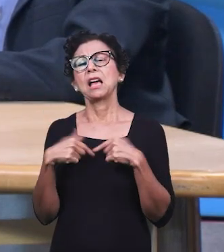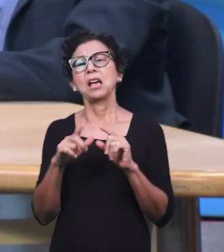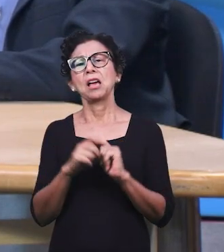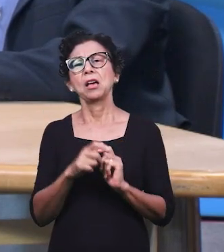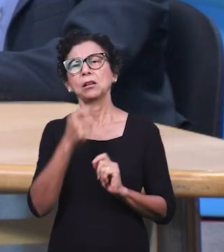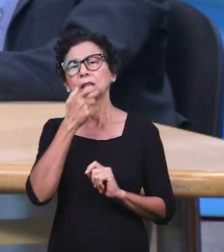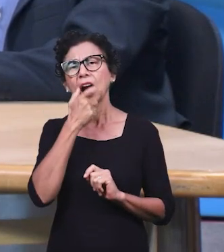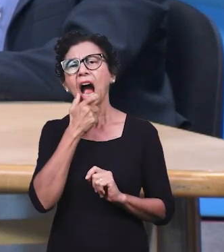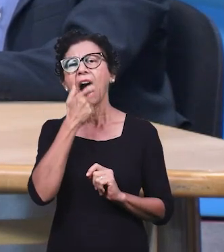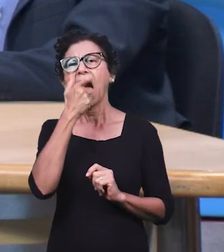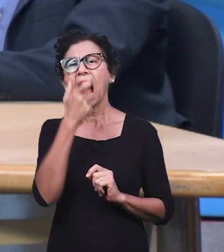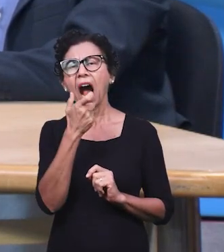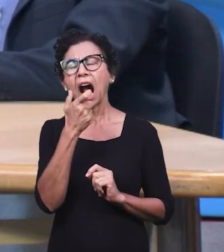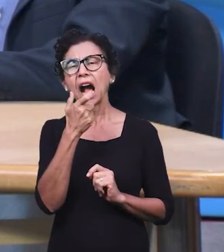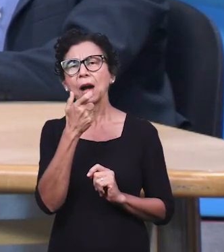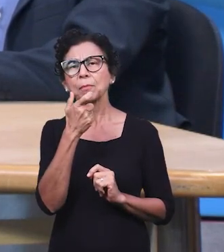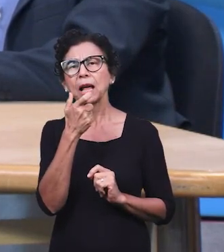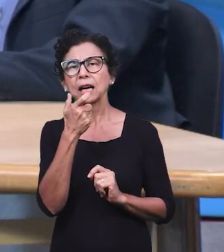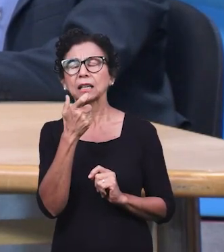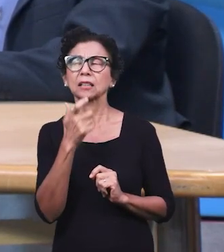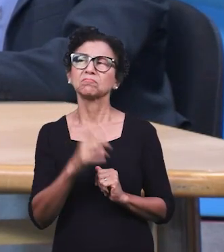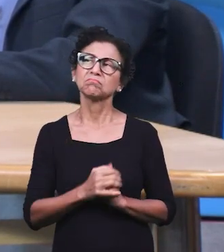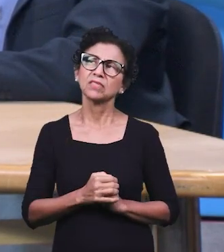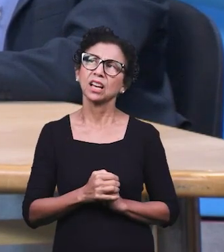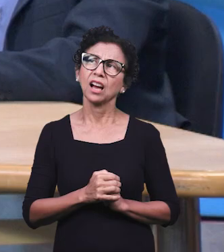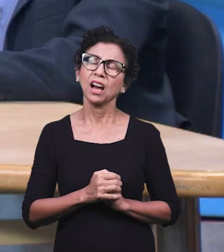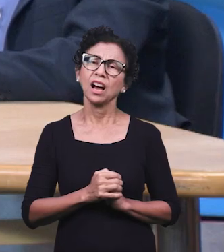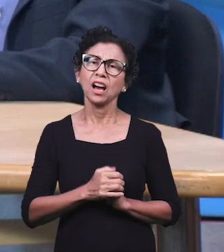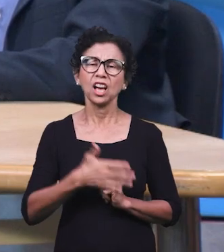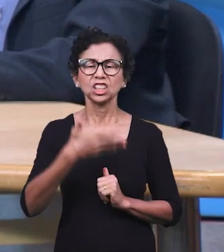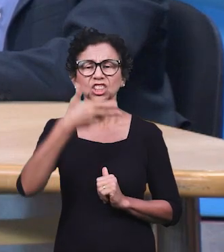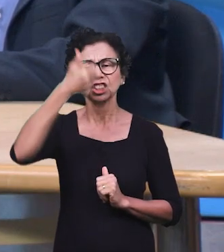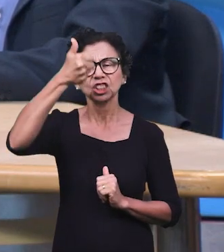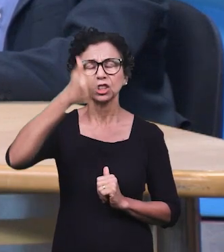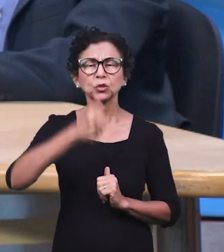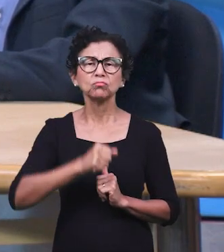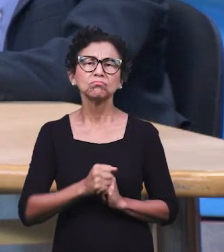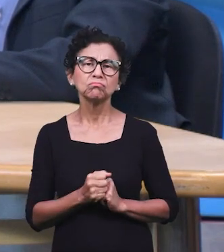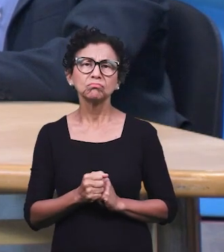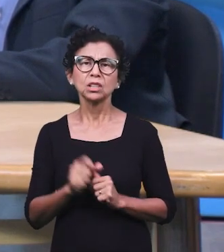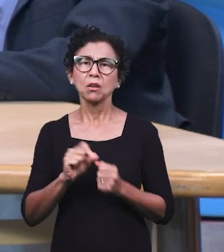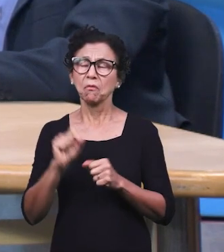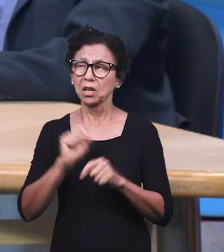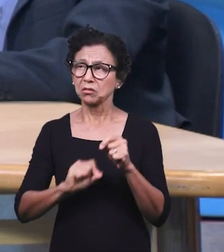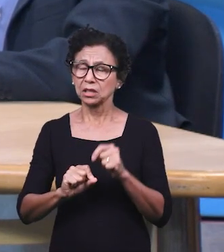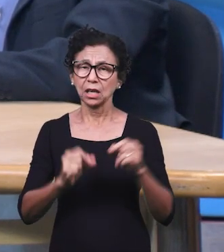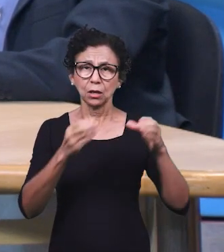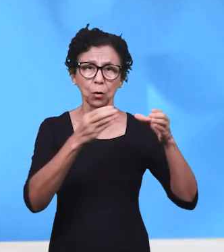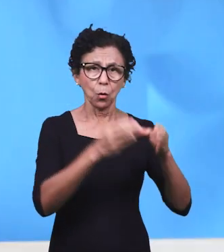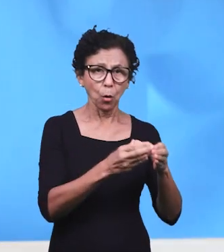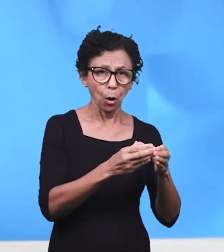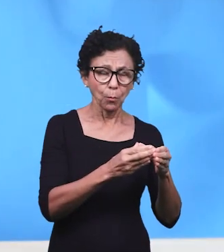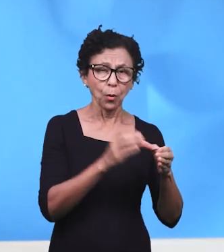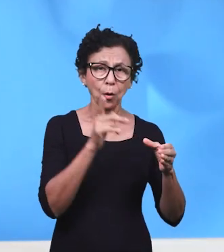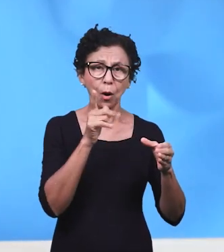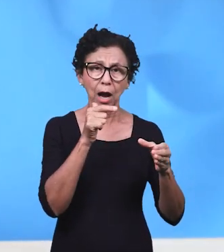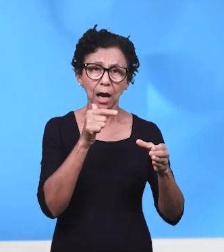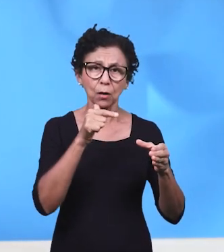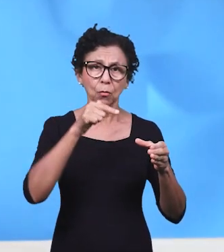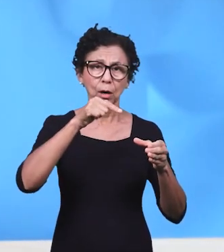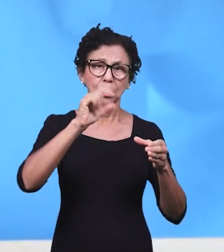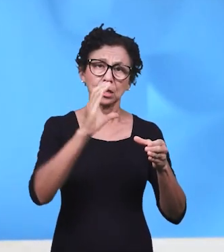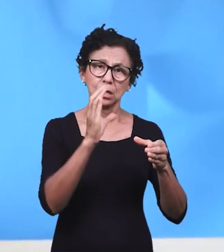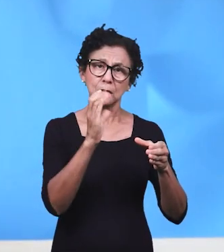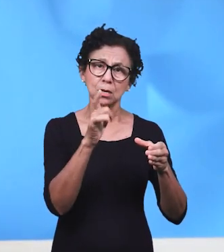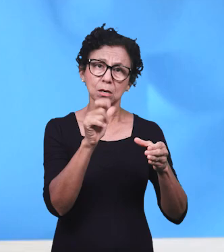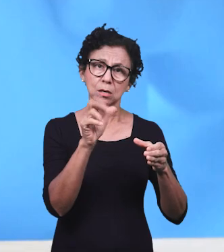eu tiro e lavo lá com cloro. Aquilo danifica a estrutura metálica da prótese. Então, se você tem uma